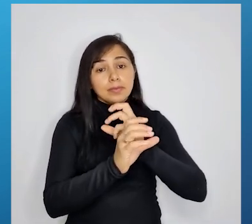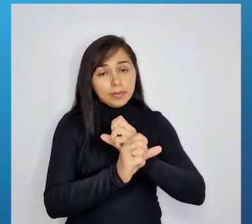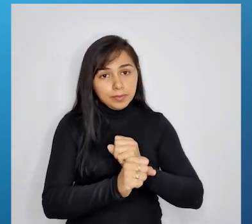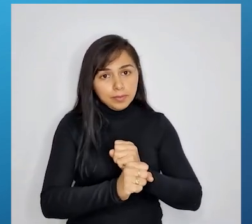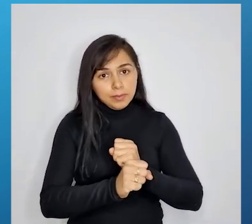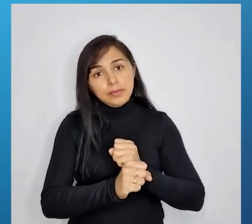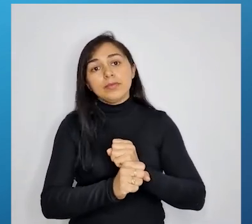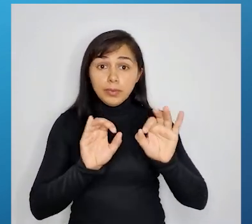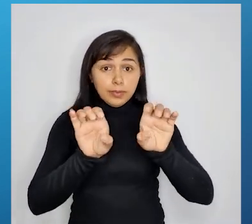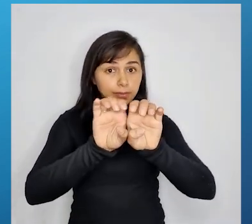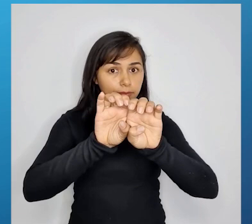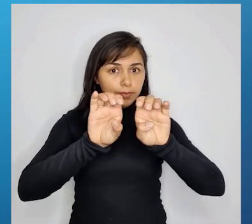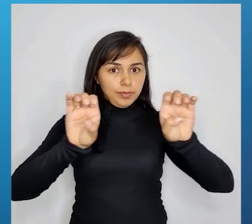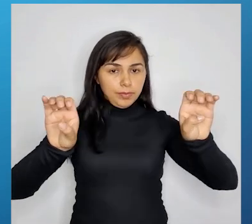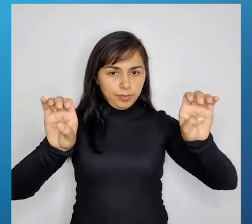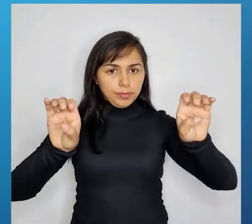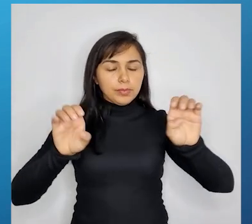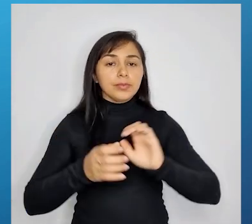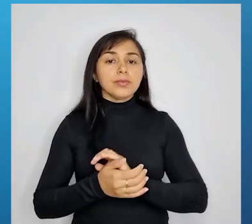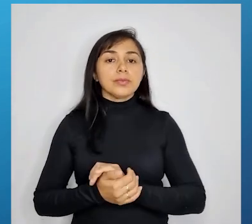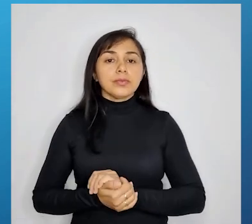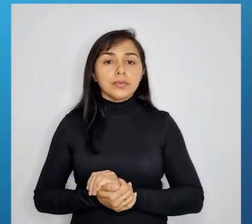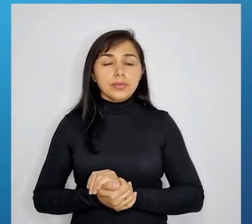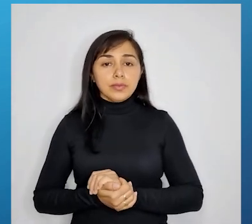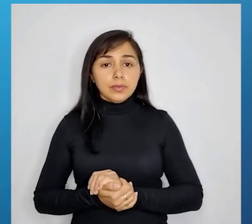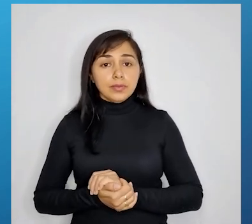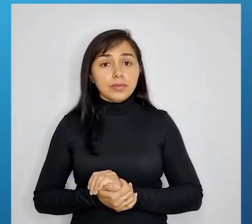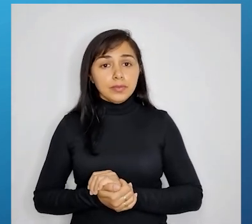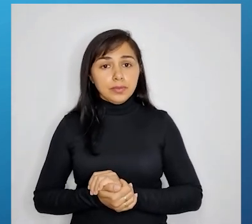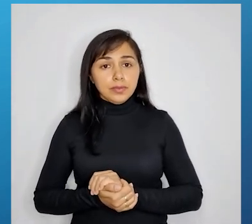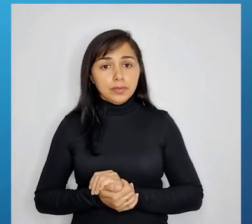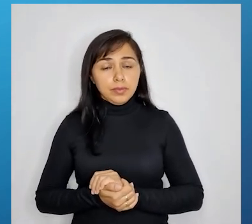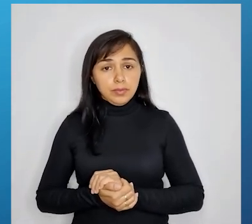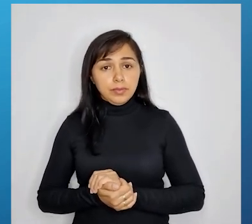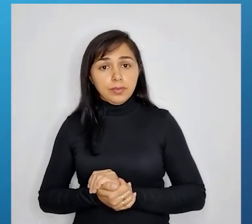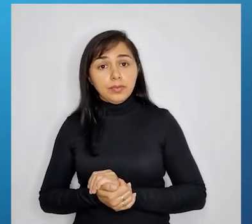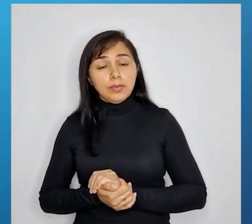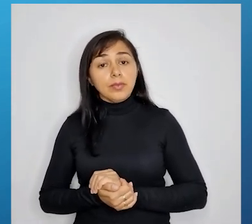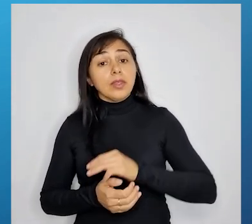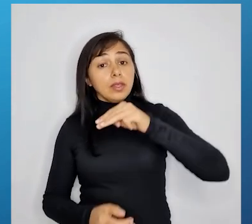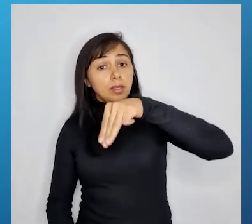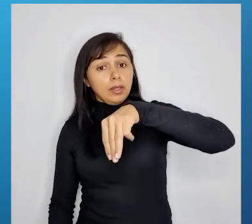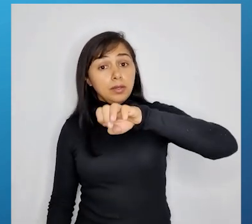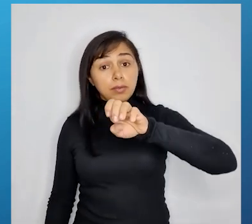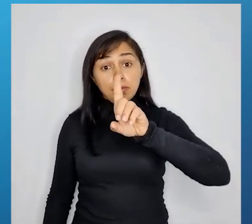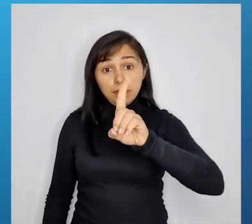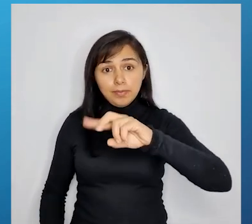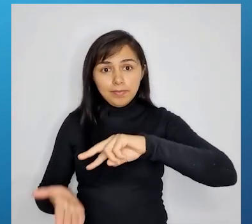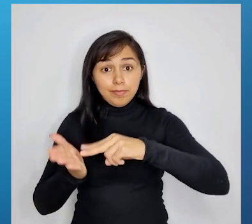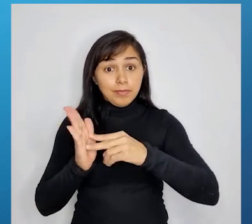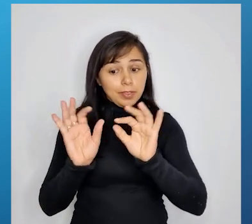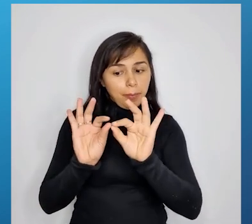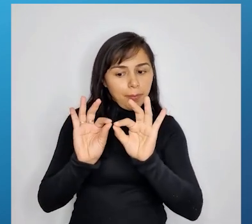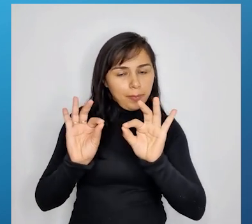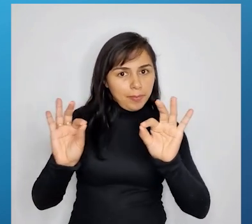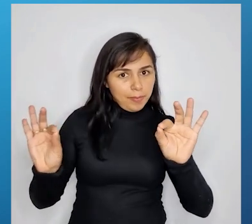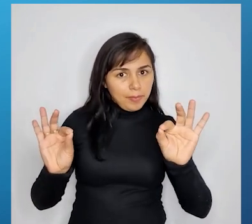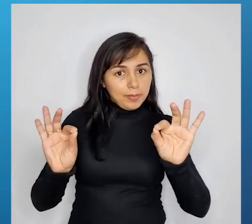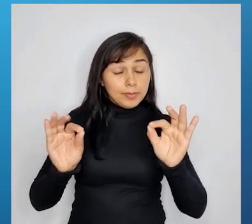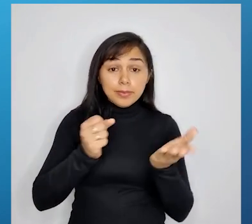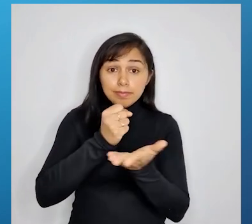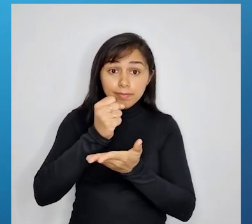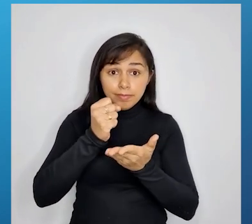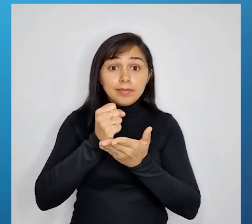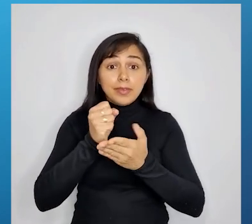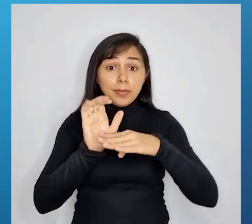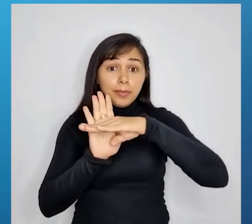escrevendo isso em uma relação matemática, nós temos o quê? Que a medida da base